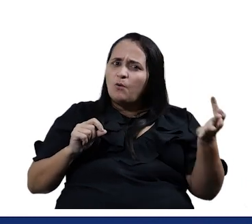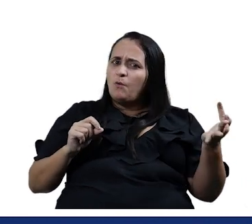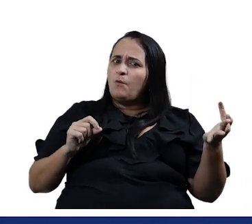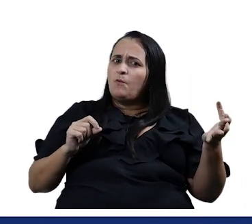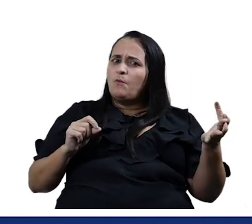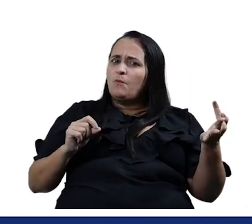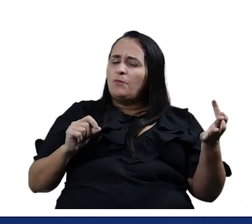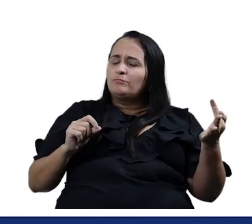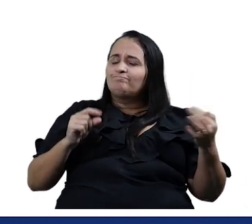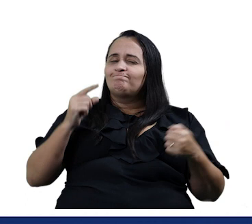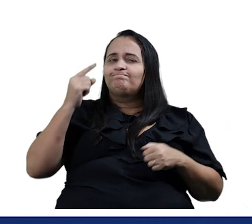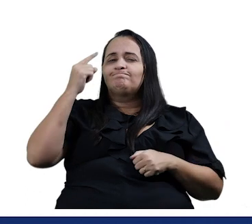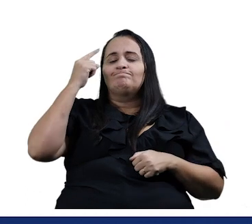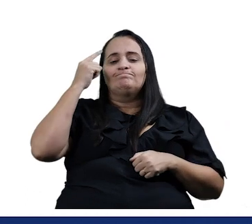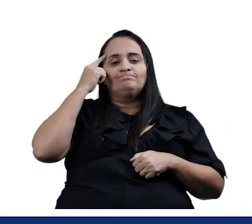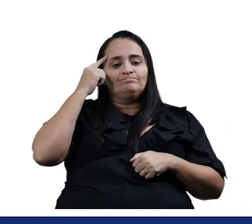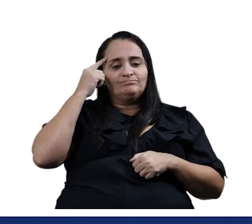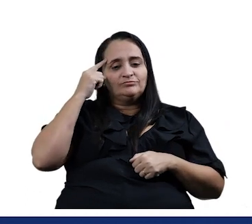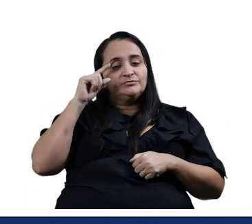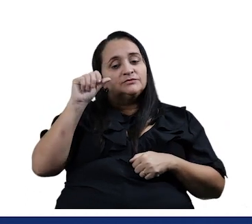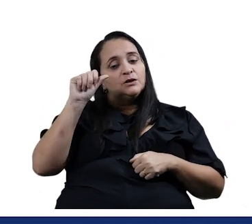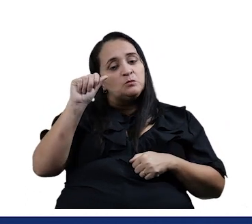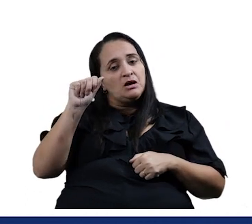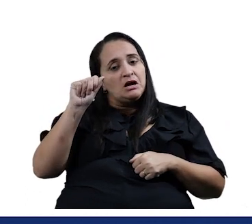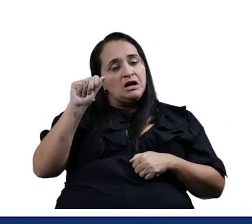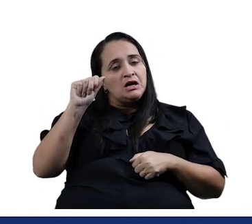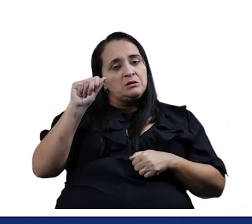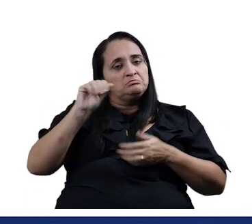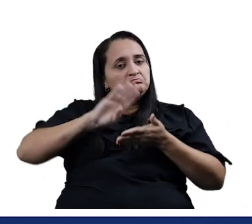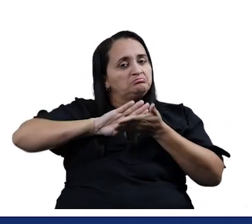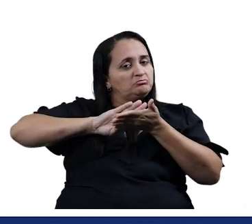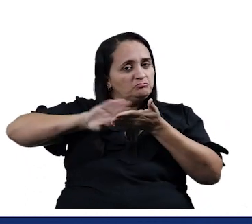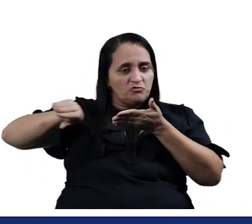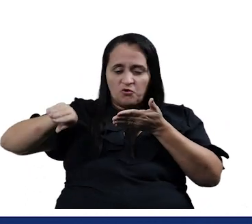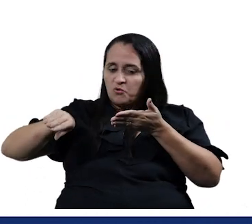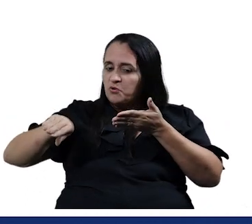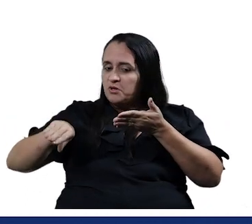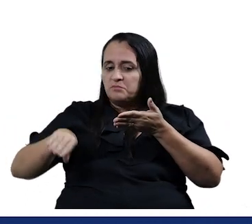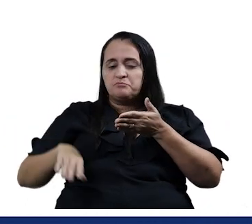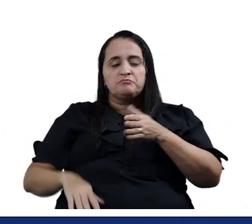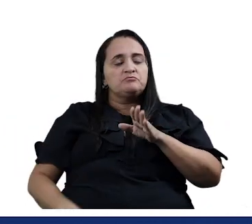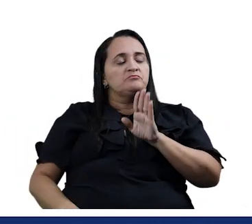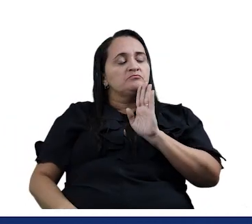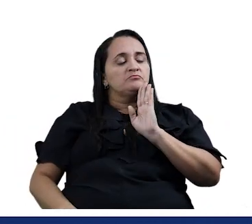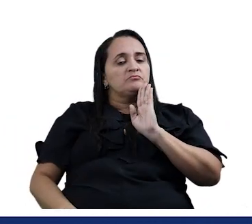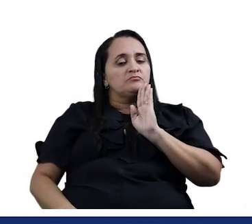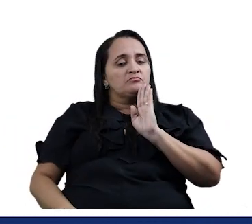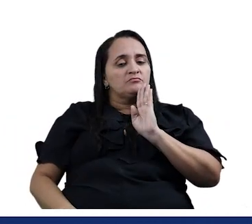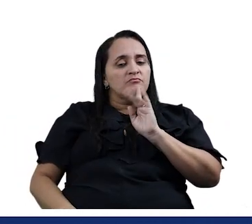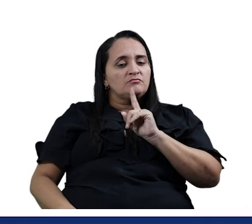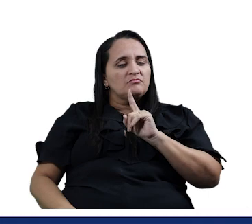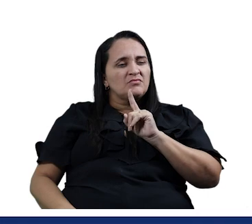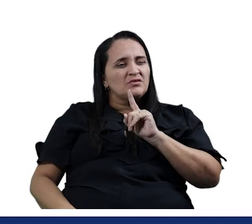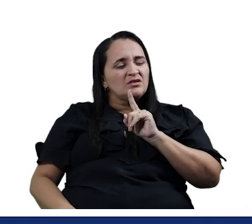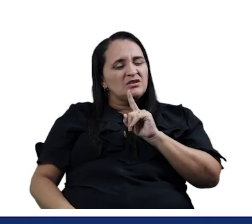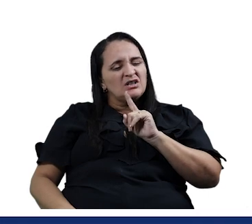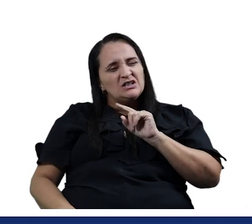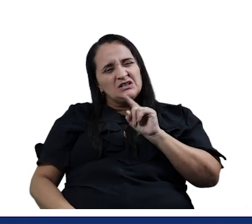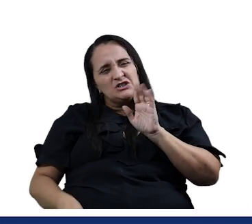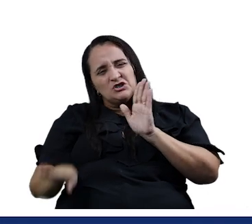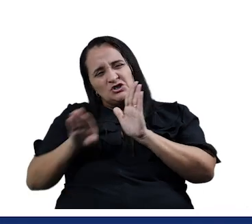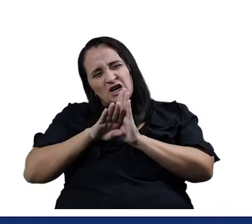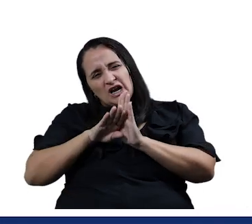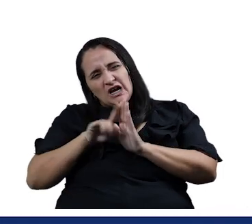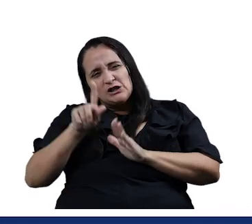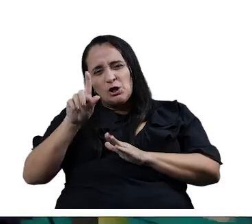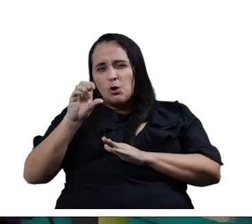gente e a chegada de Godofredo também não. Então, o roubo de flores por Zezé ou por